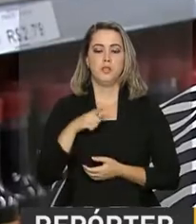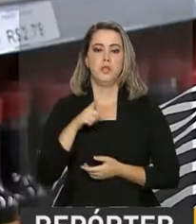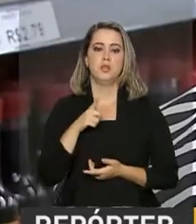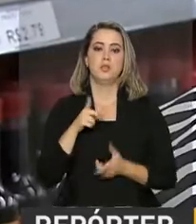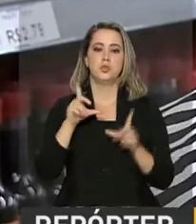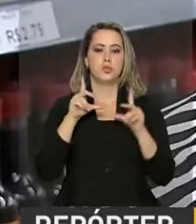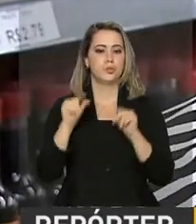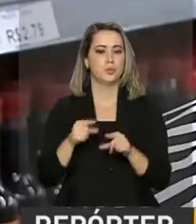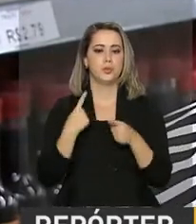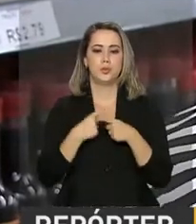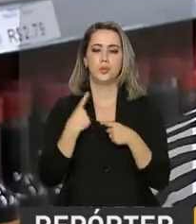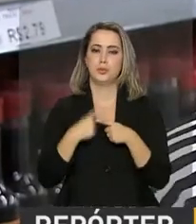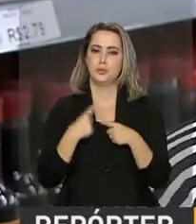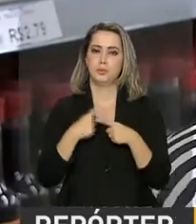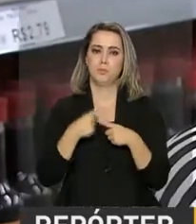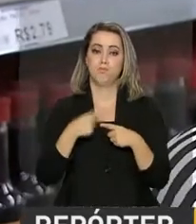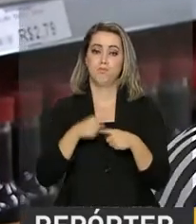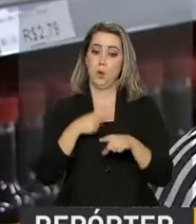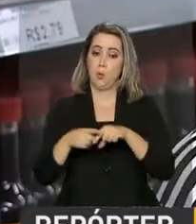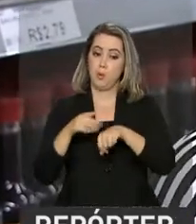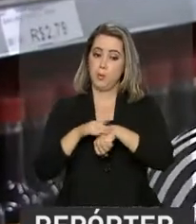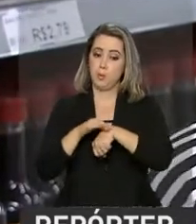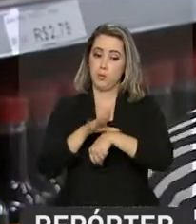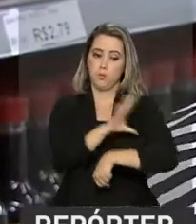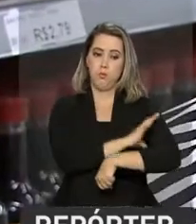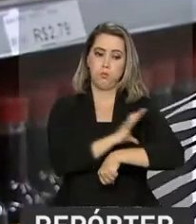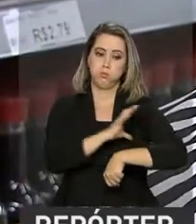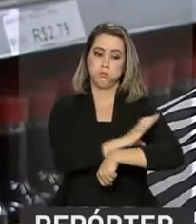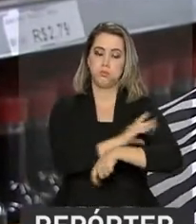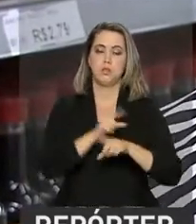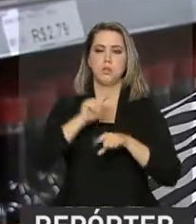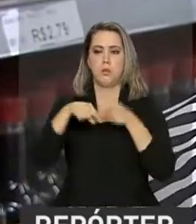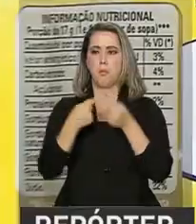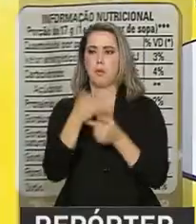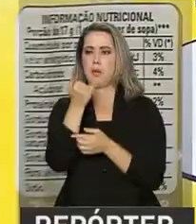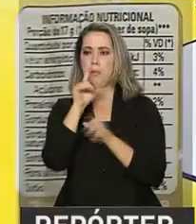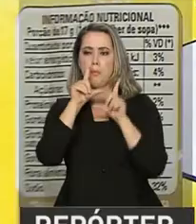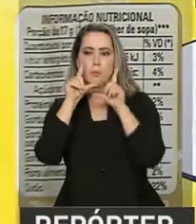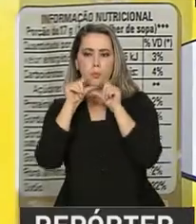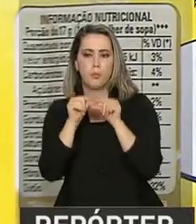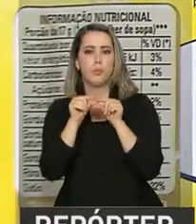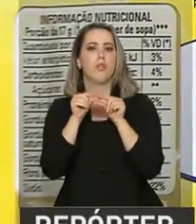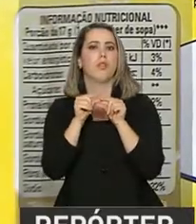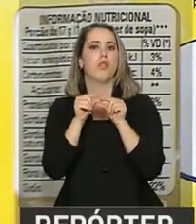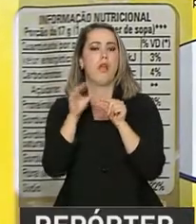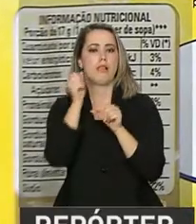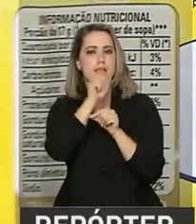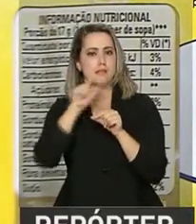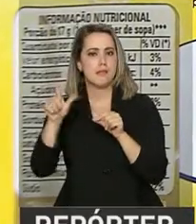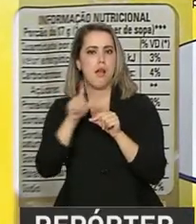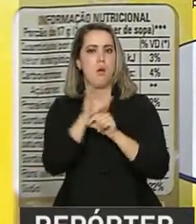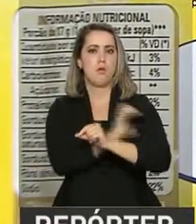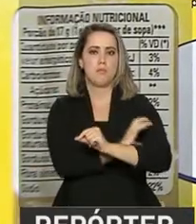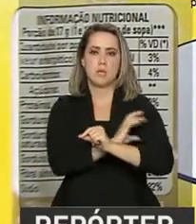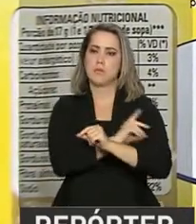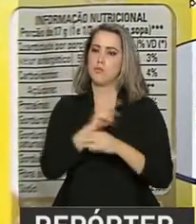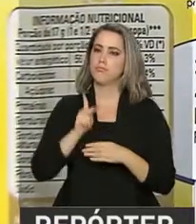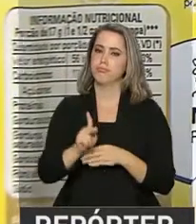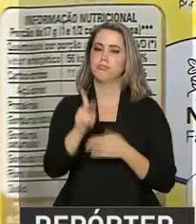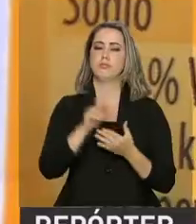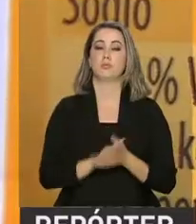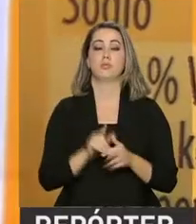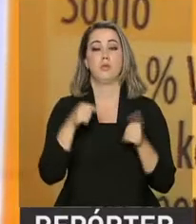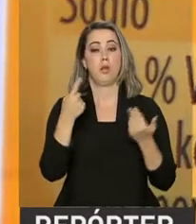inter tenha se depois a diminuir o sal a minha intenção nunca mais subiu foi pensando na diminuição de doenças como a hipertensão